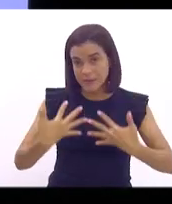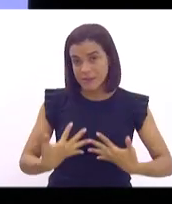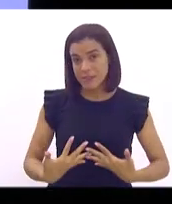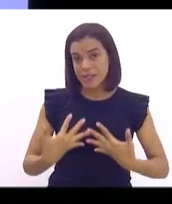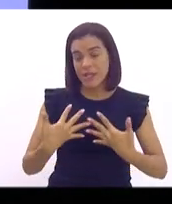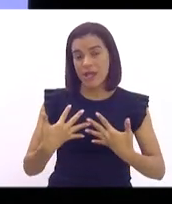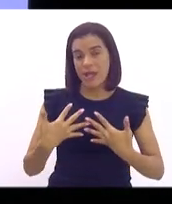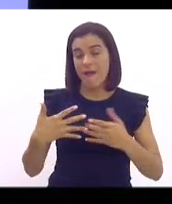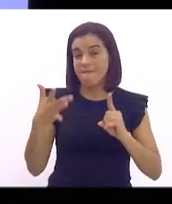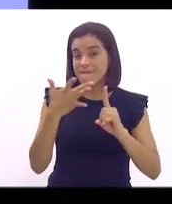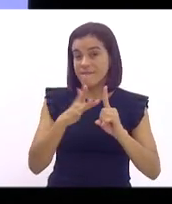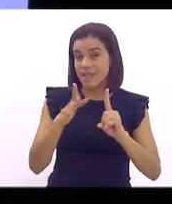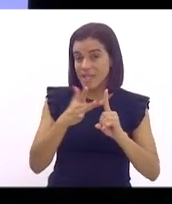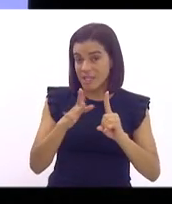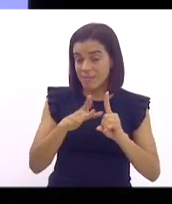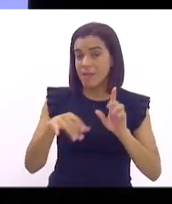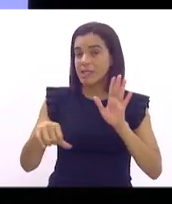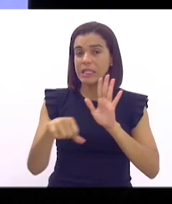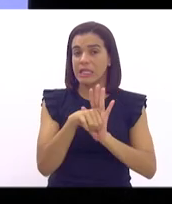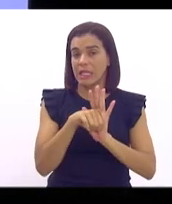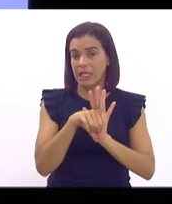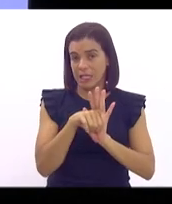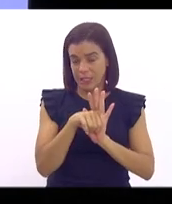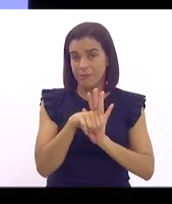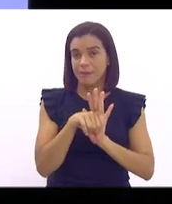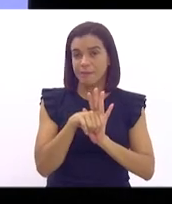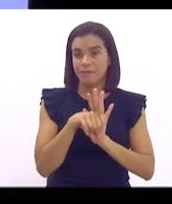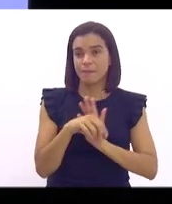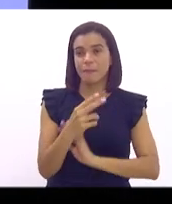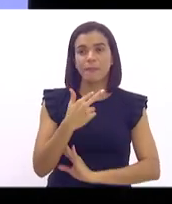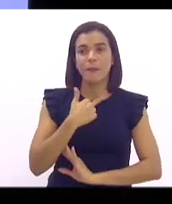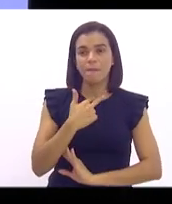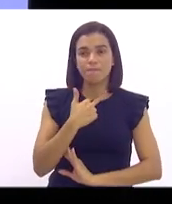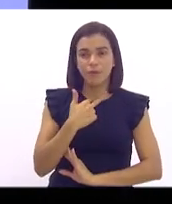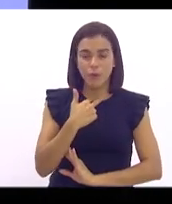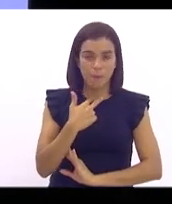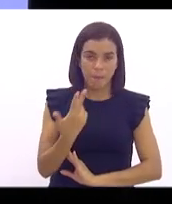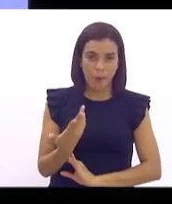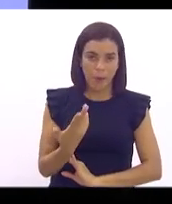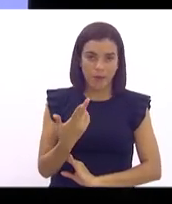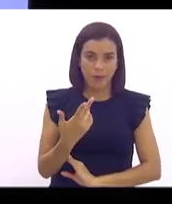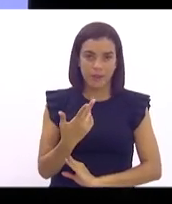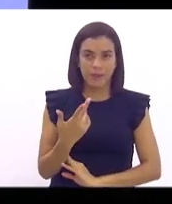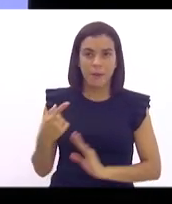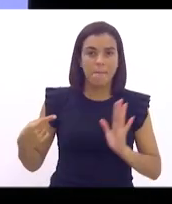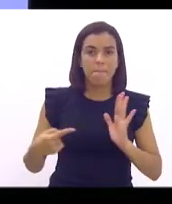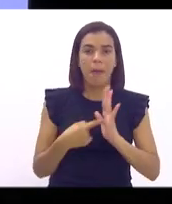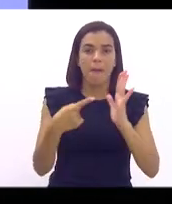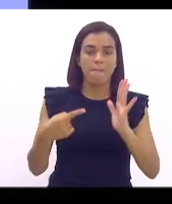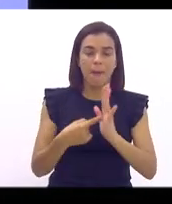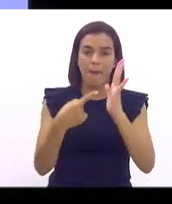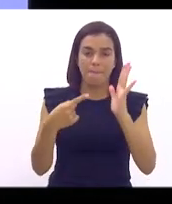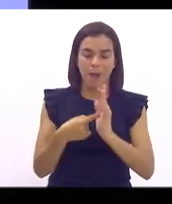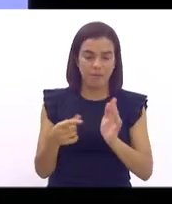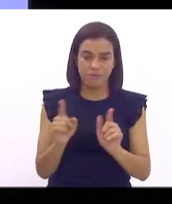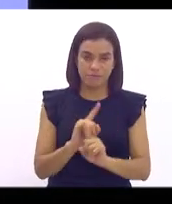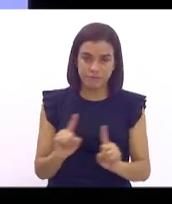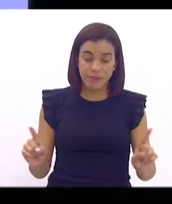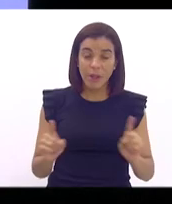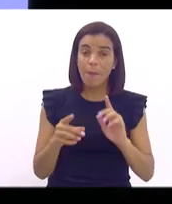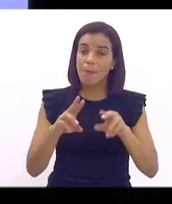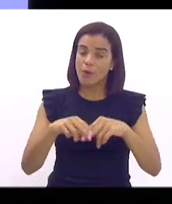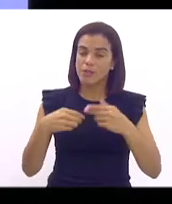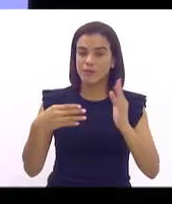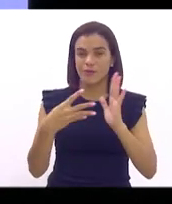atendimento a vítimas de crimes, né, atos infracionais, a gente não pode virar uma nova ouvidoria. Sim. Então, a gente precisa desse formulário para fazer